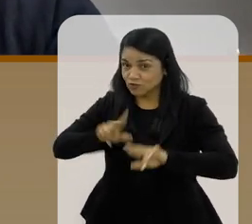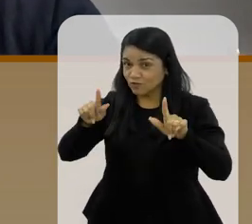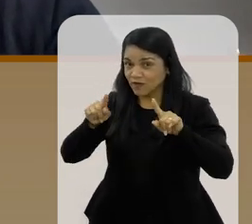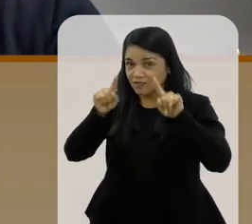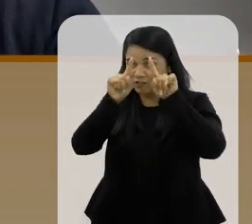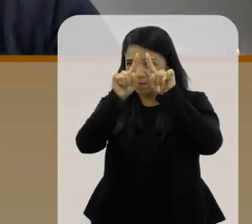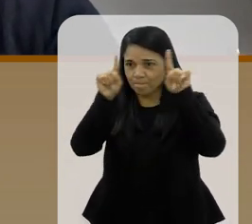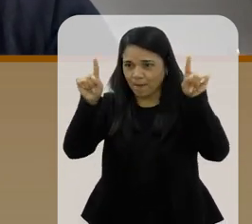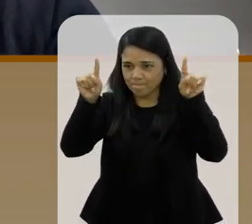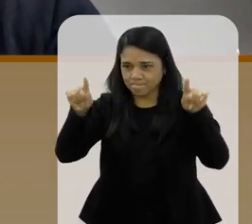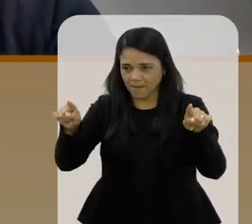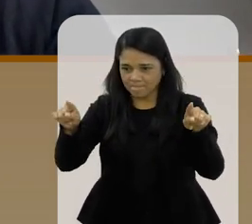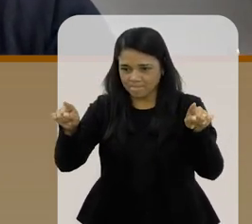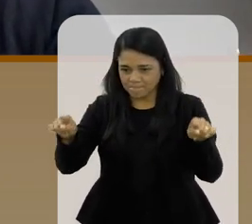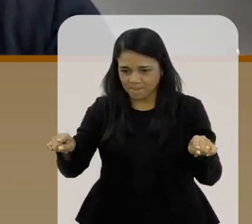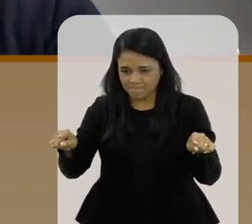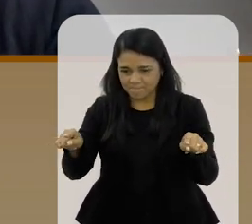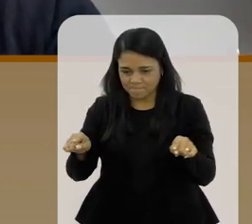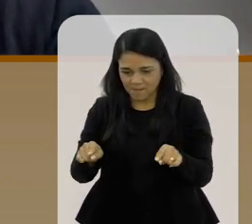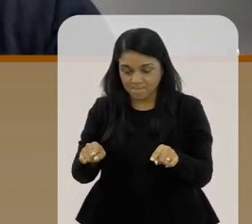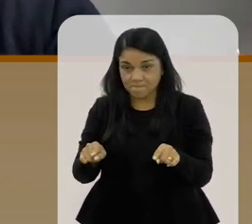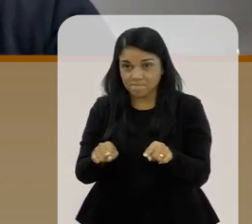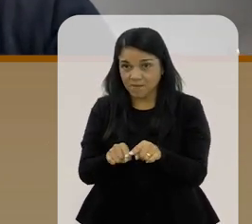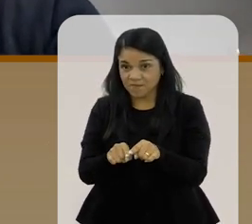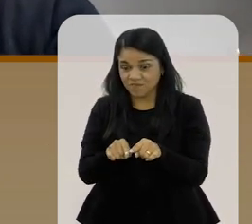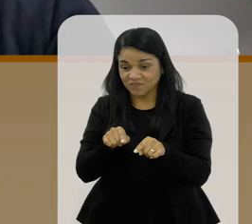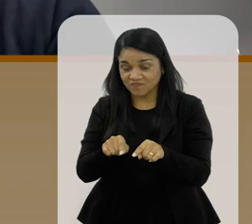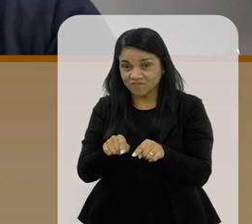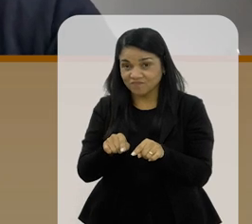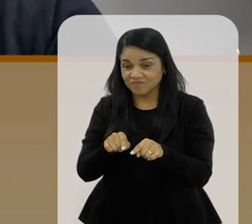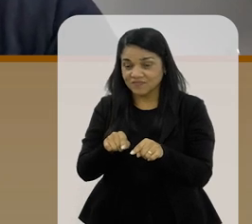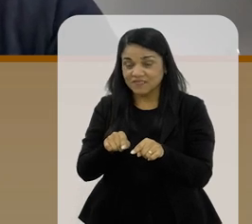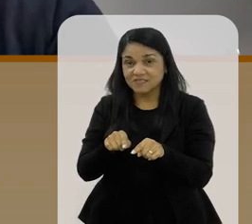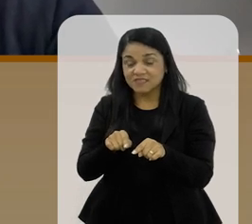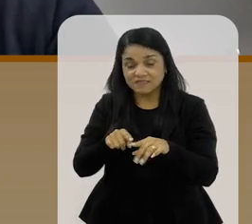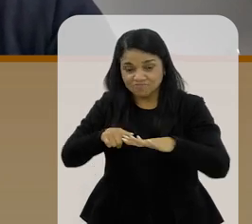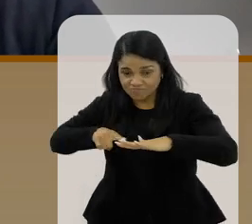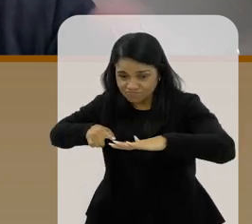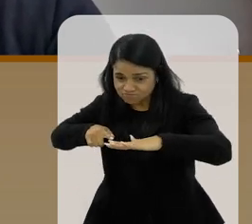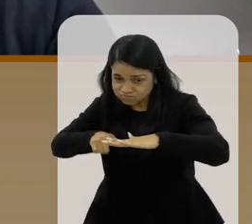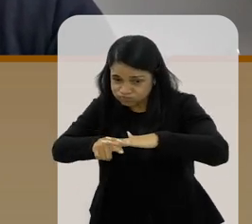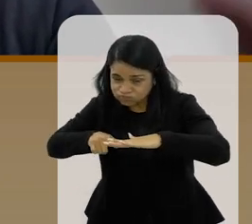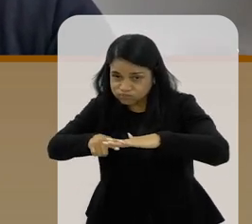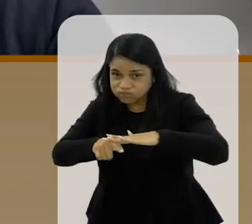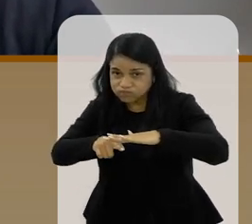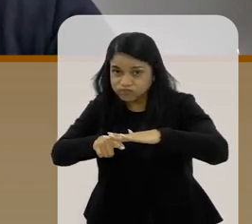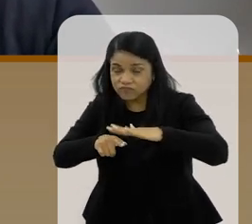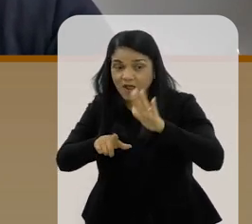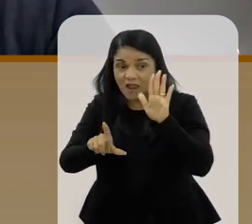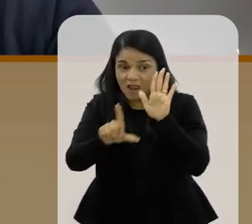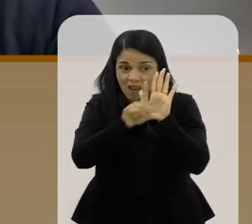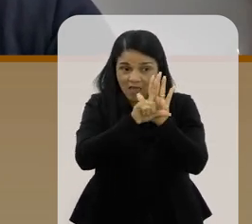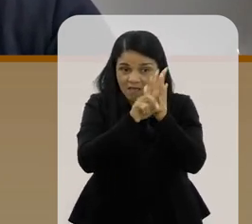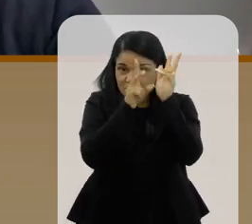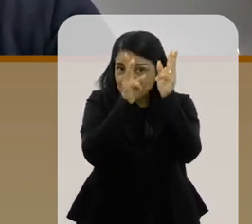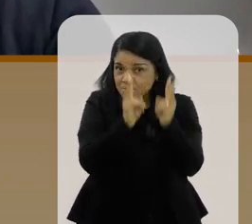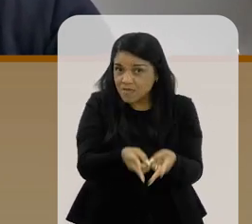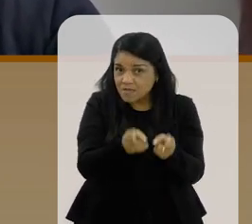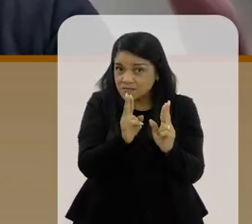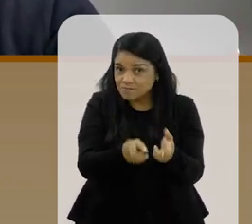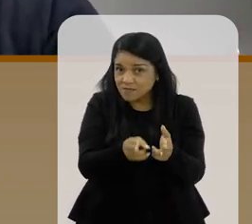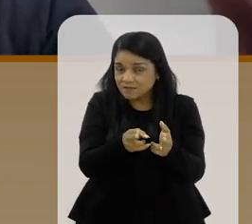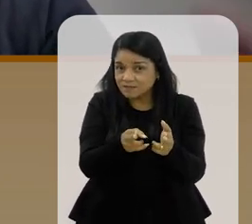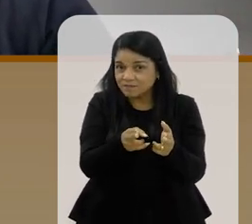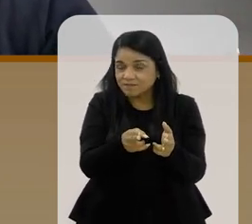um pentágono regular. Então, você olhar o movimento de uma partícula dentro de um pentágono regular é regido pelas mesmas